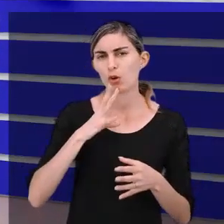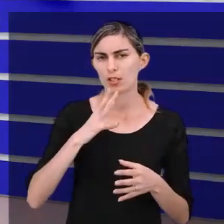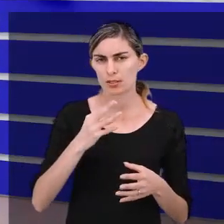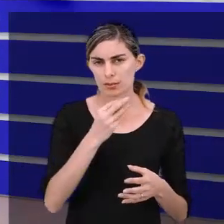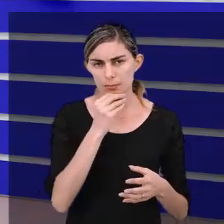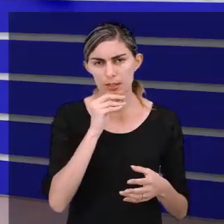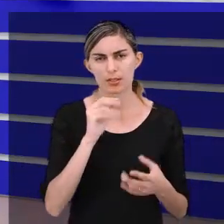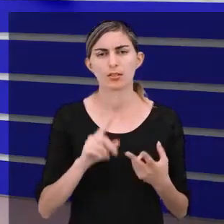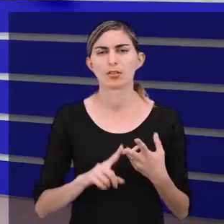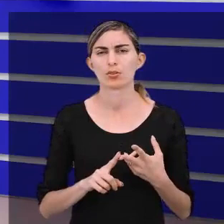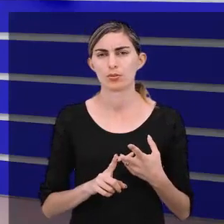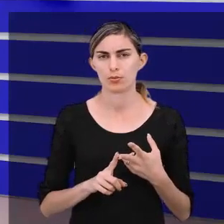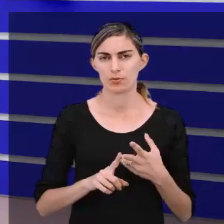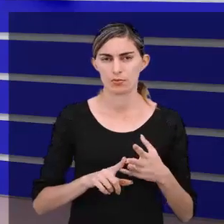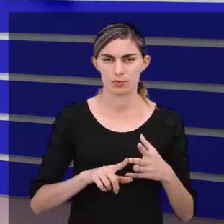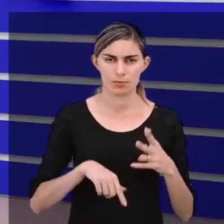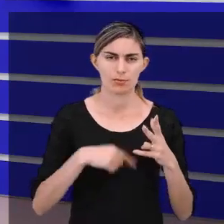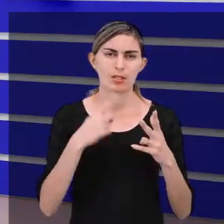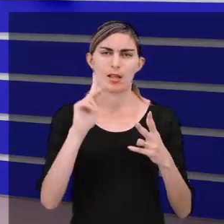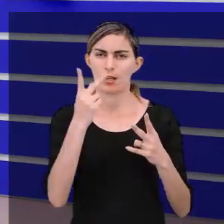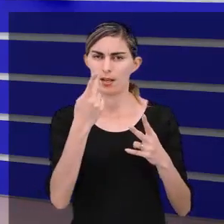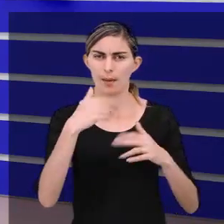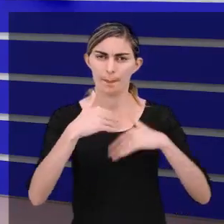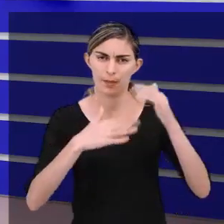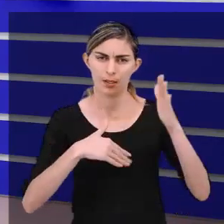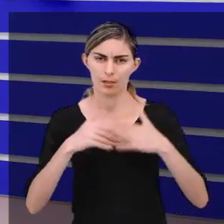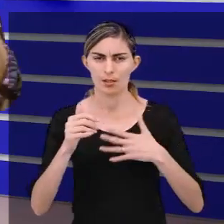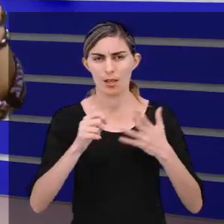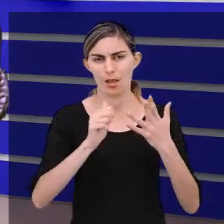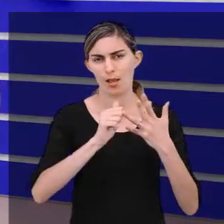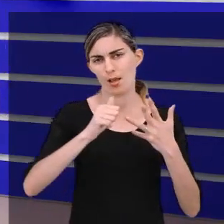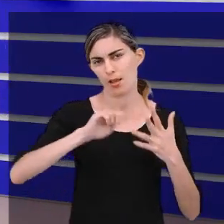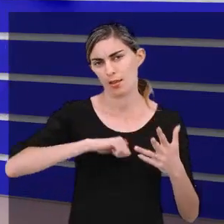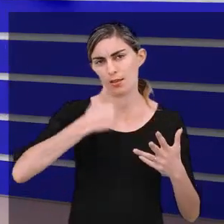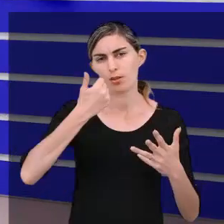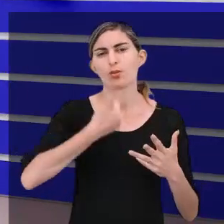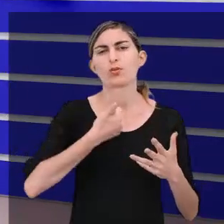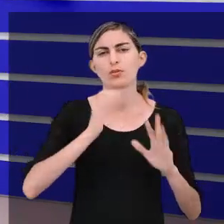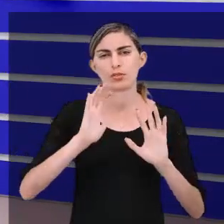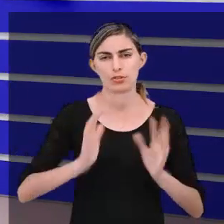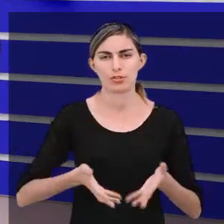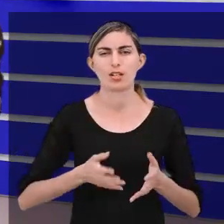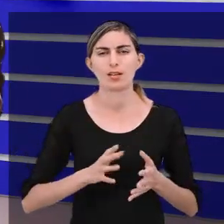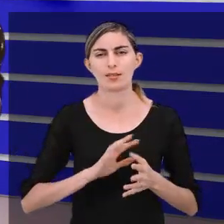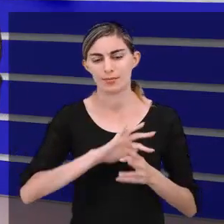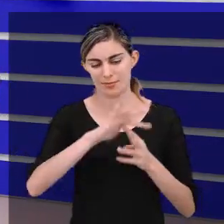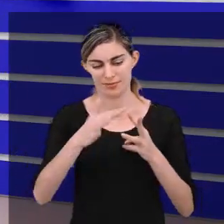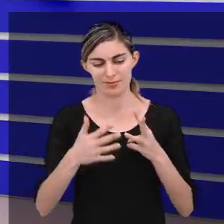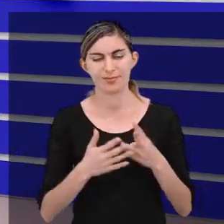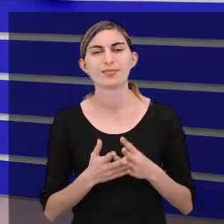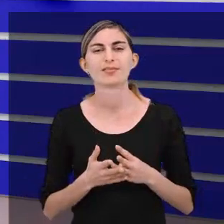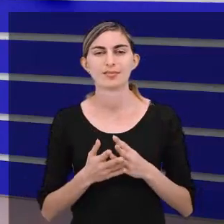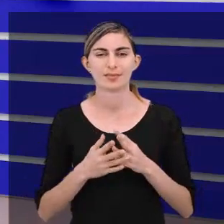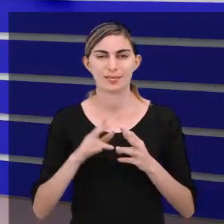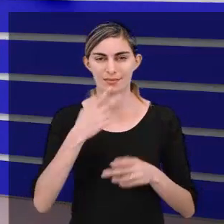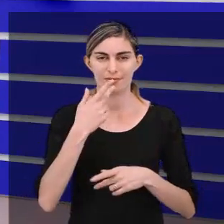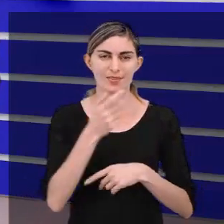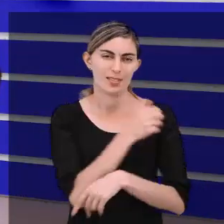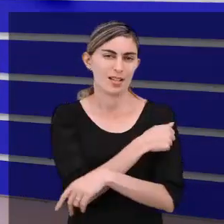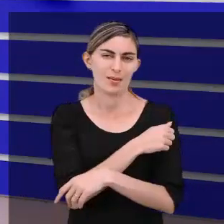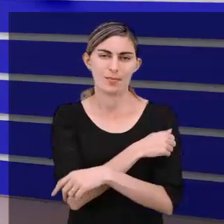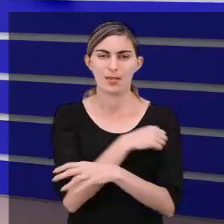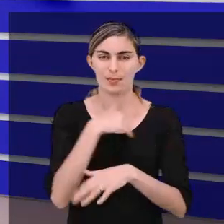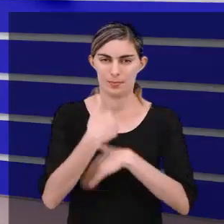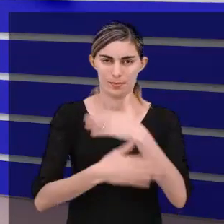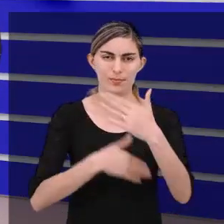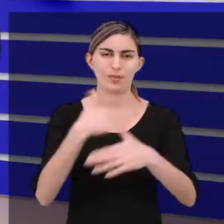conhecimento, H de habilidade e A de atitude, você tem um chá. Eu digo para os meus alunos e digo também para quem eu conheço que está